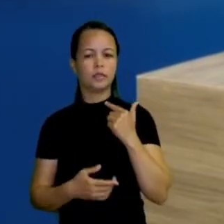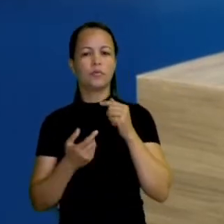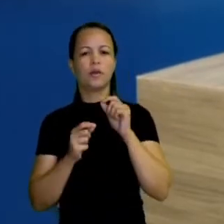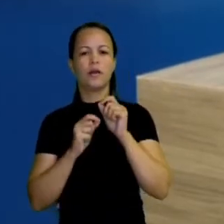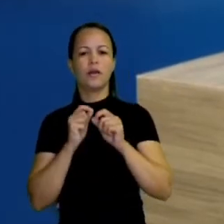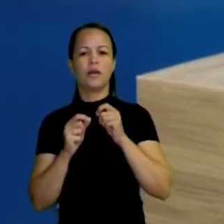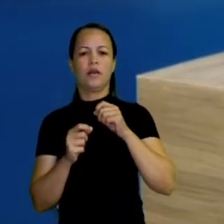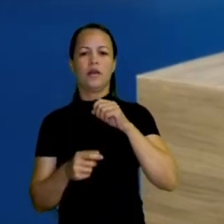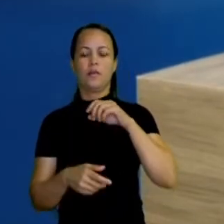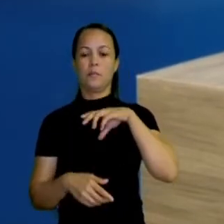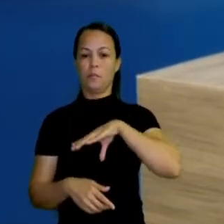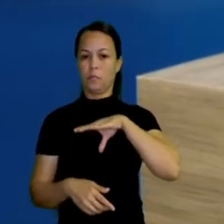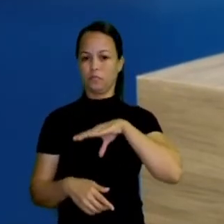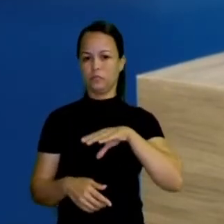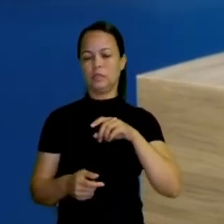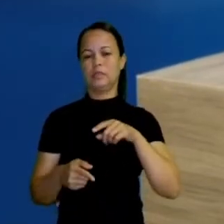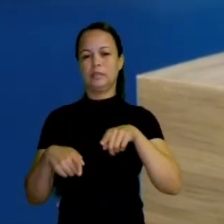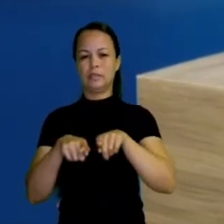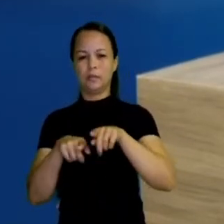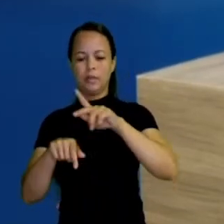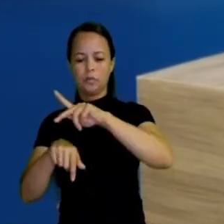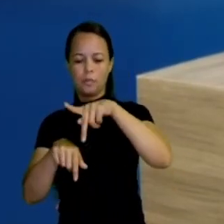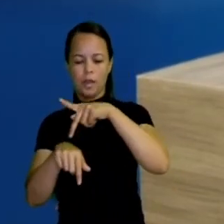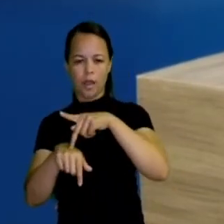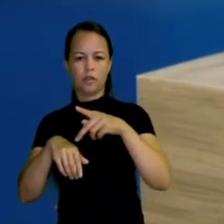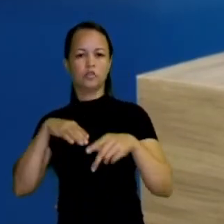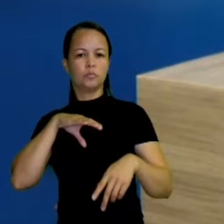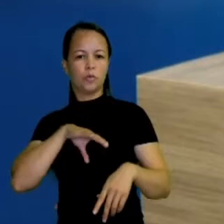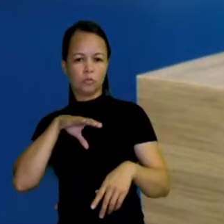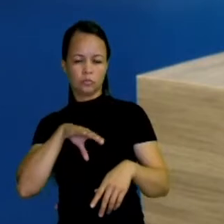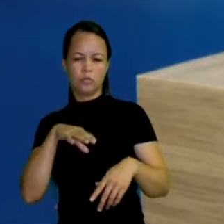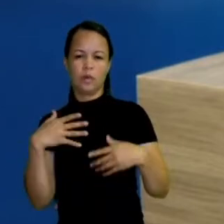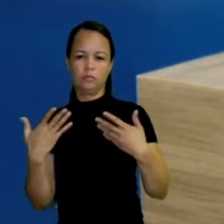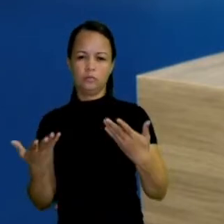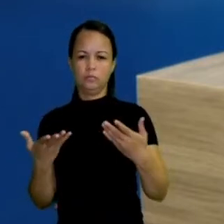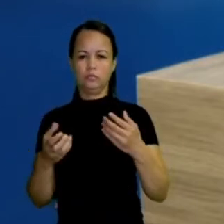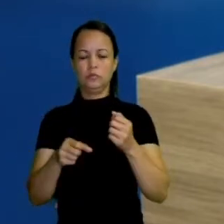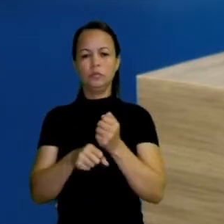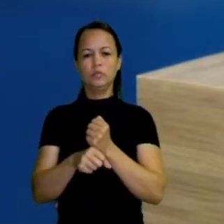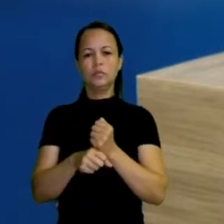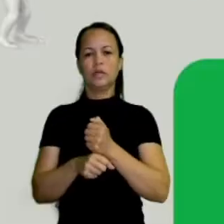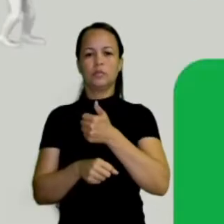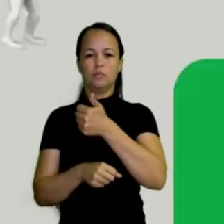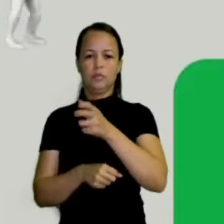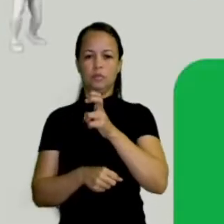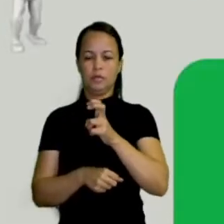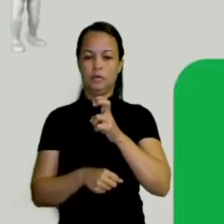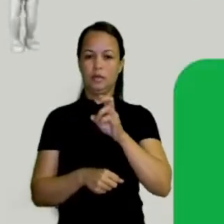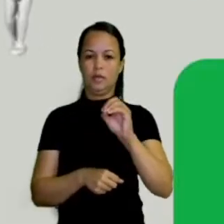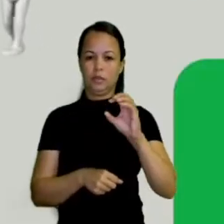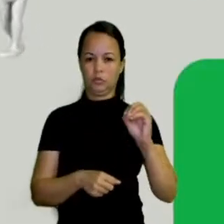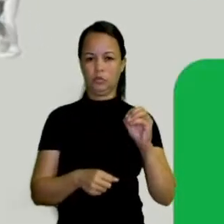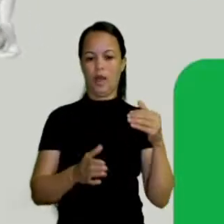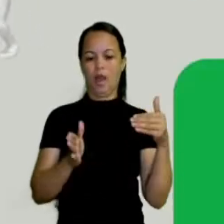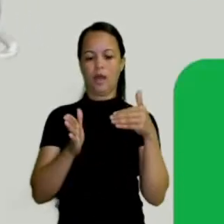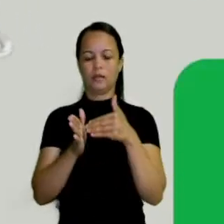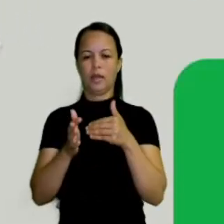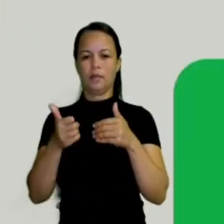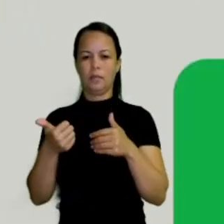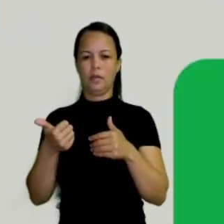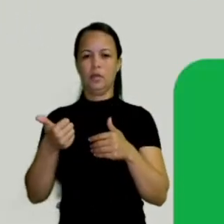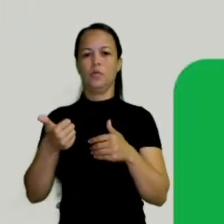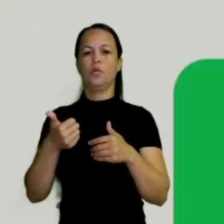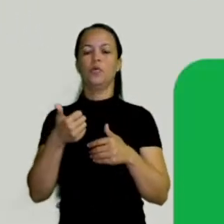do português de Portugal. Então, dos anos de 1500 a 1808, o território que